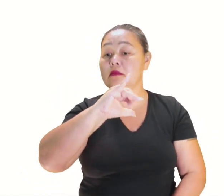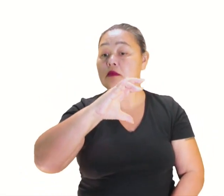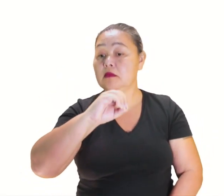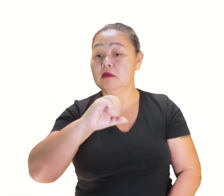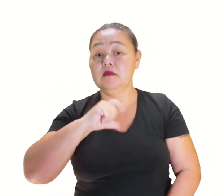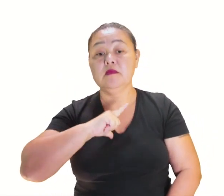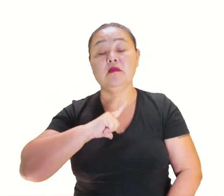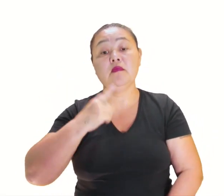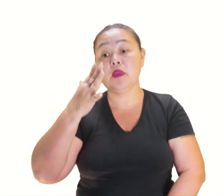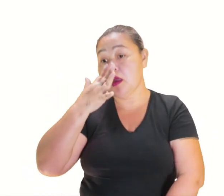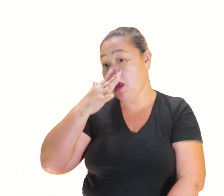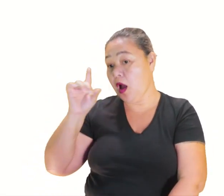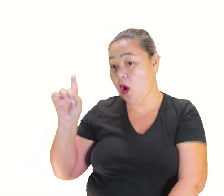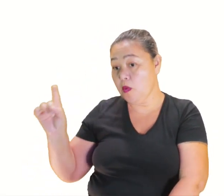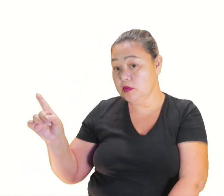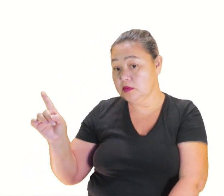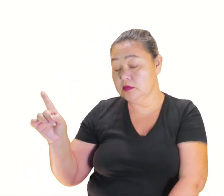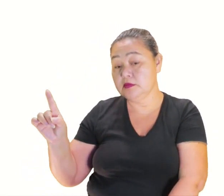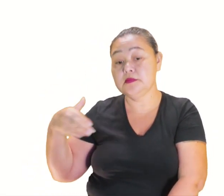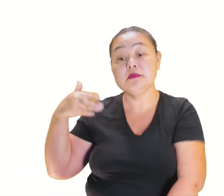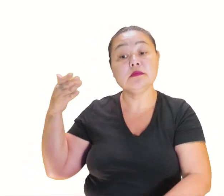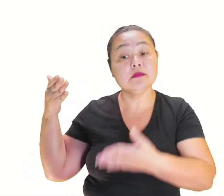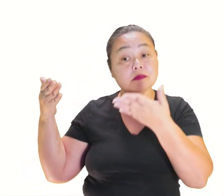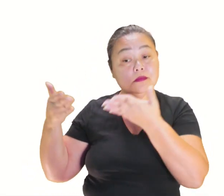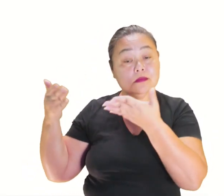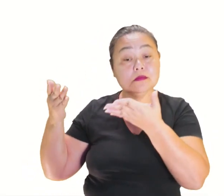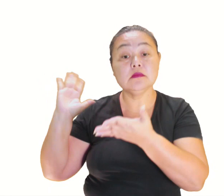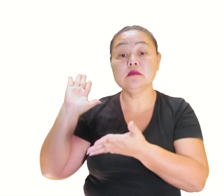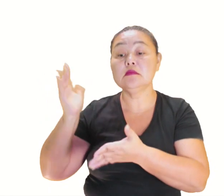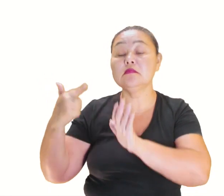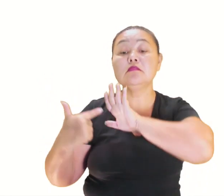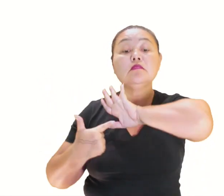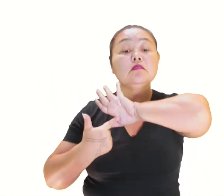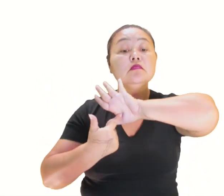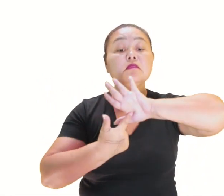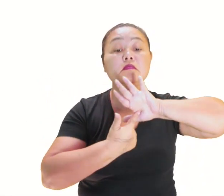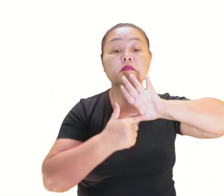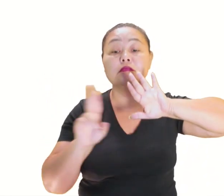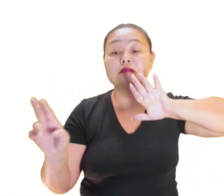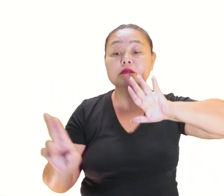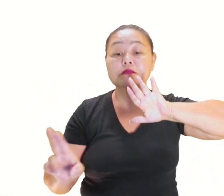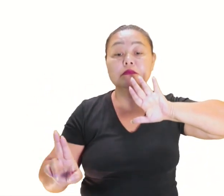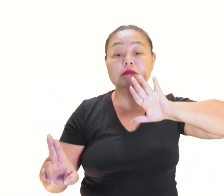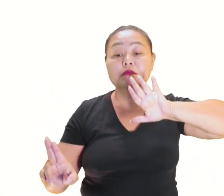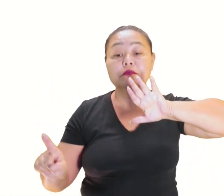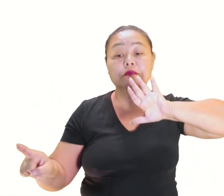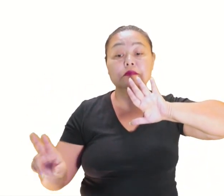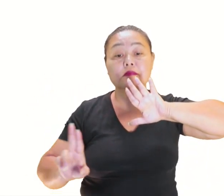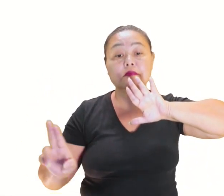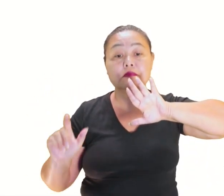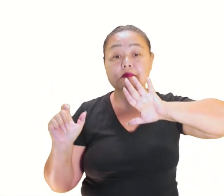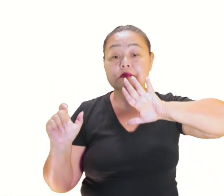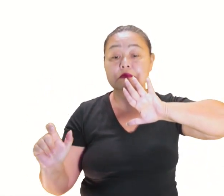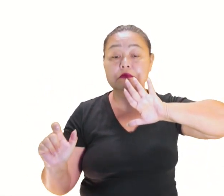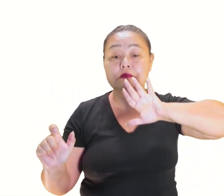algébricos. Observe que agora já apareceu um nomezinho específico aqui, ó.